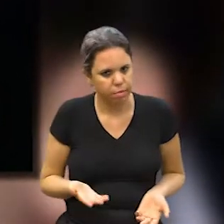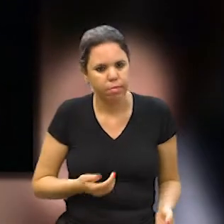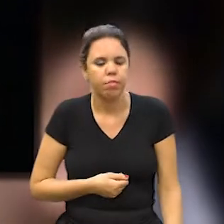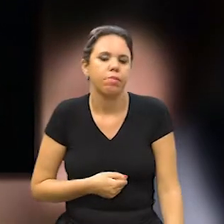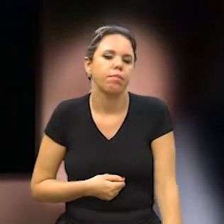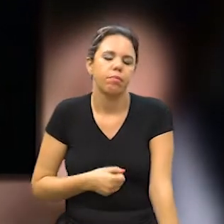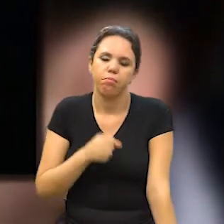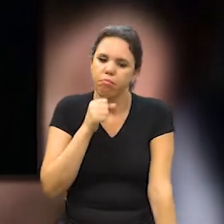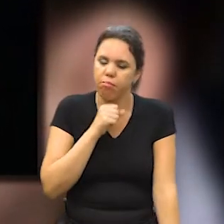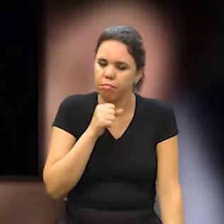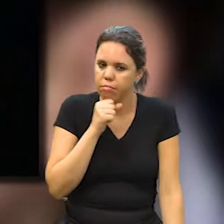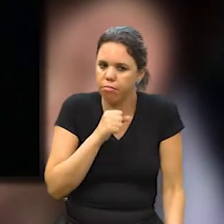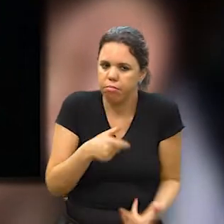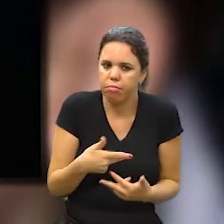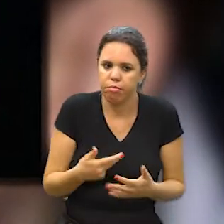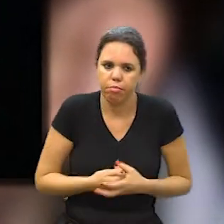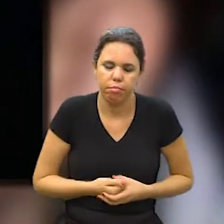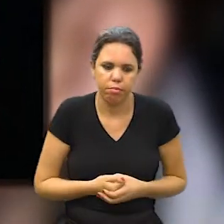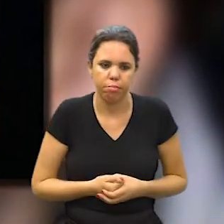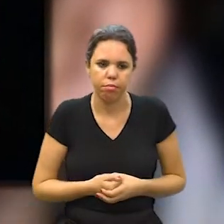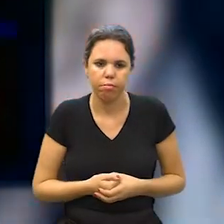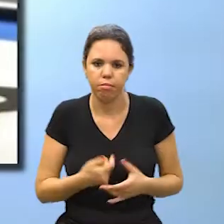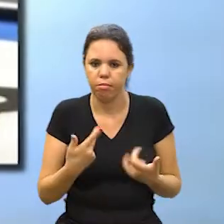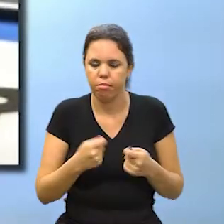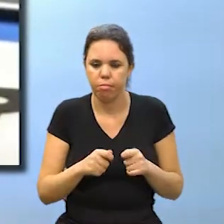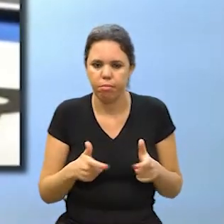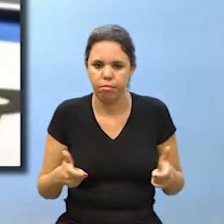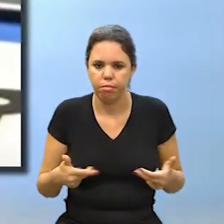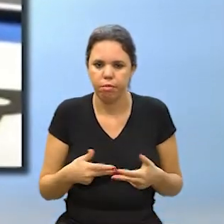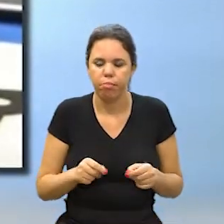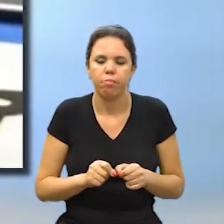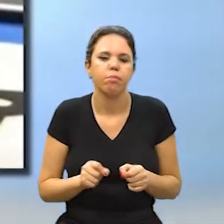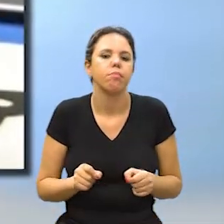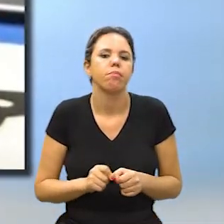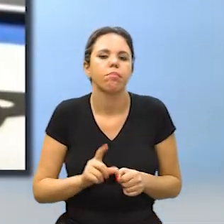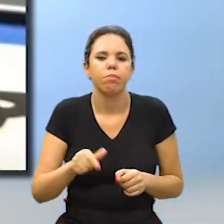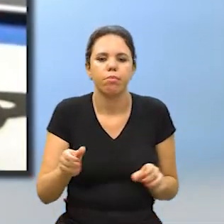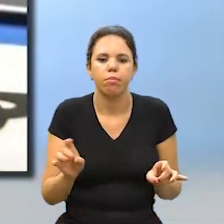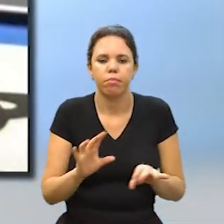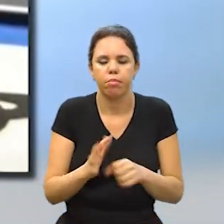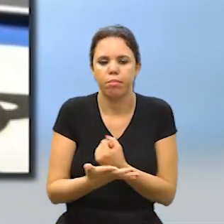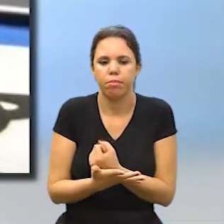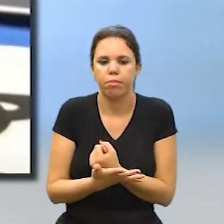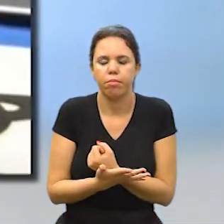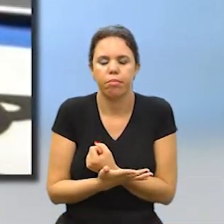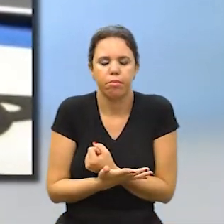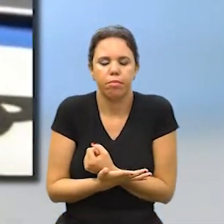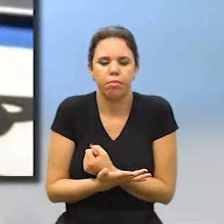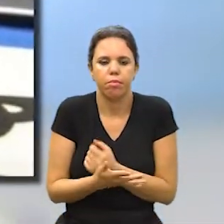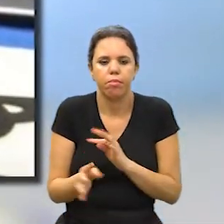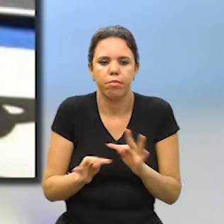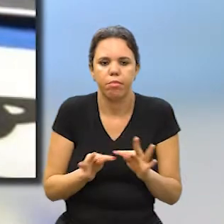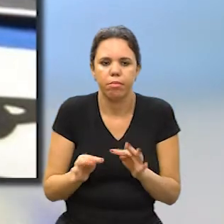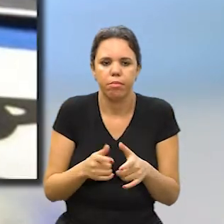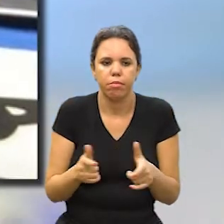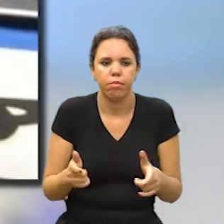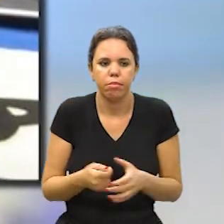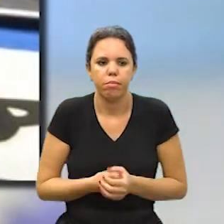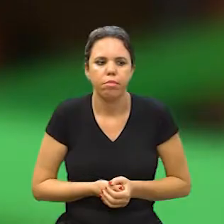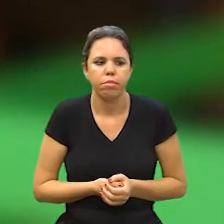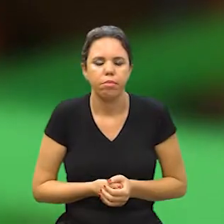e idosos, enfim, com uma demanda muito grande de pós-pandemia aí, a gente está com uma triagem muito grande